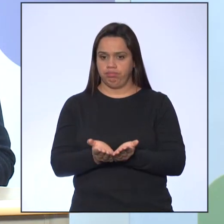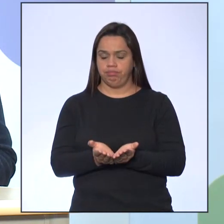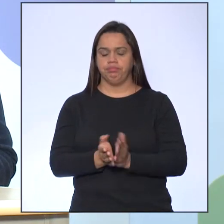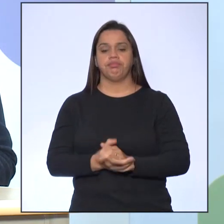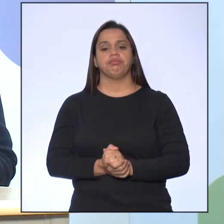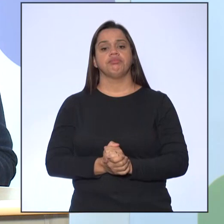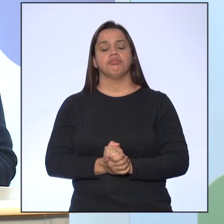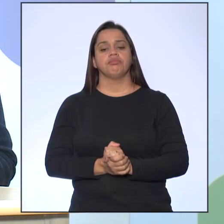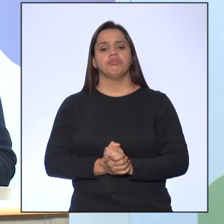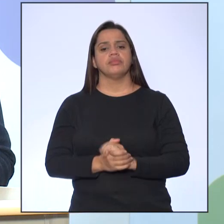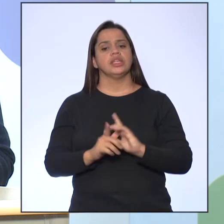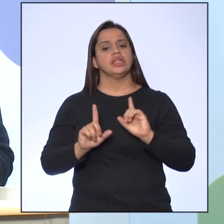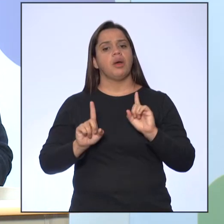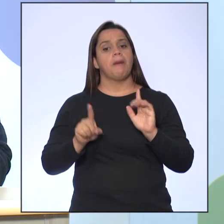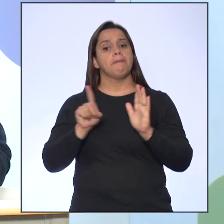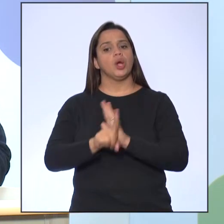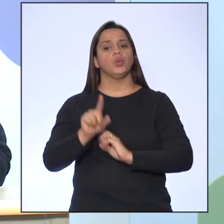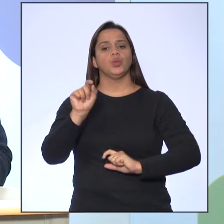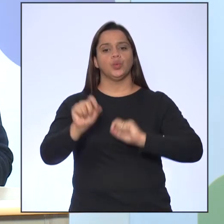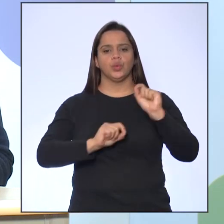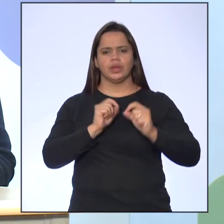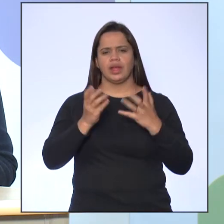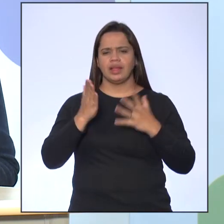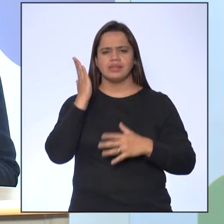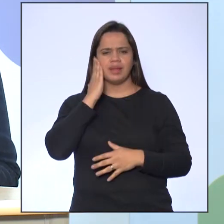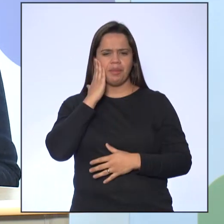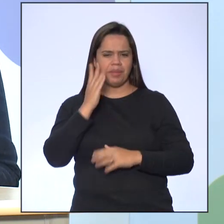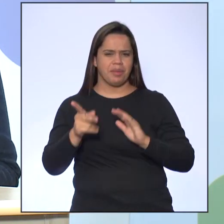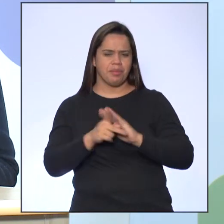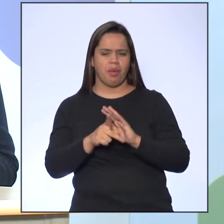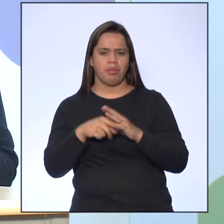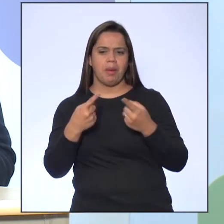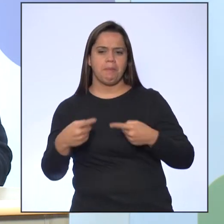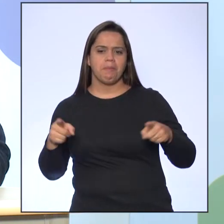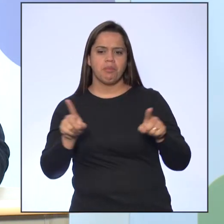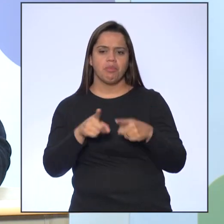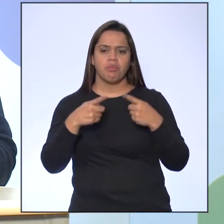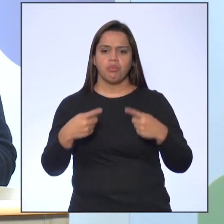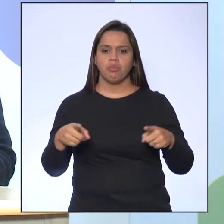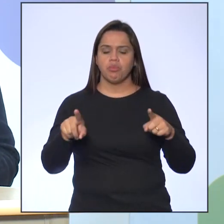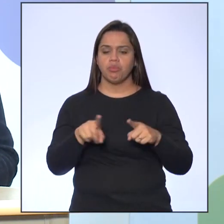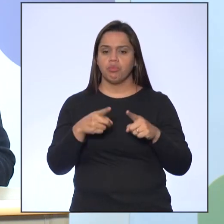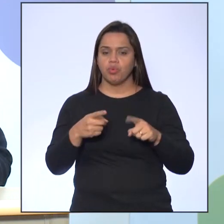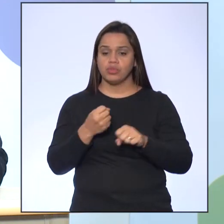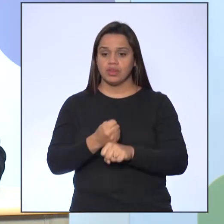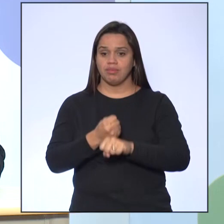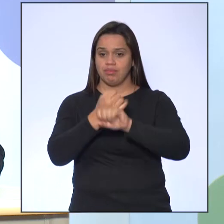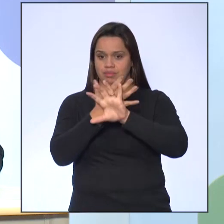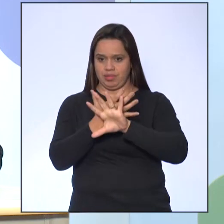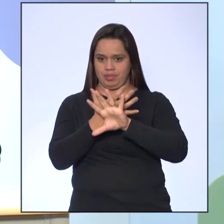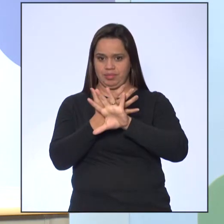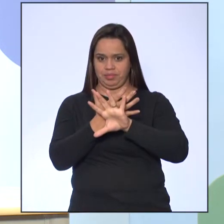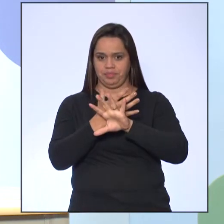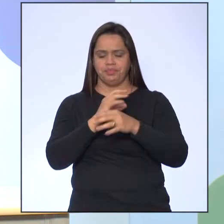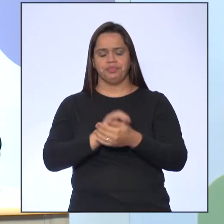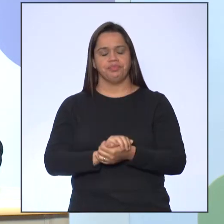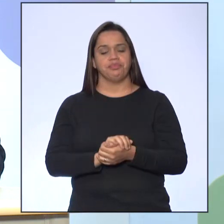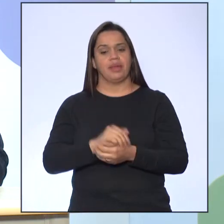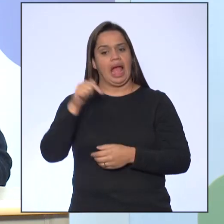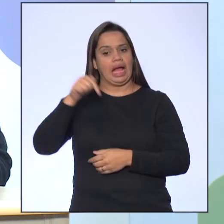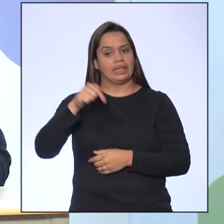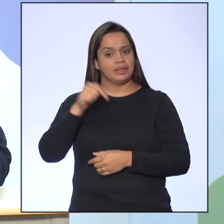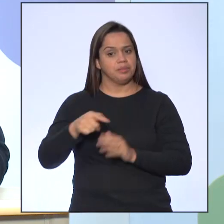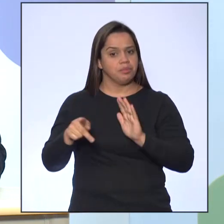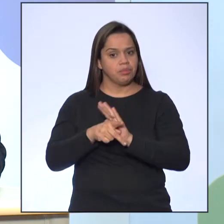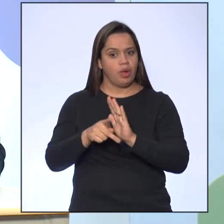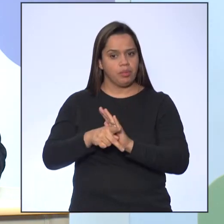ó. Eles querem saber mais sobre essa música de fundo, né, que está tocando aí. Gente, esse tipo de música que vocês ouvem de fundo,